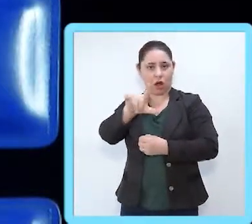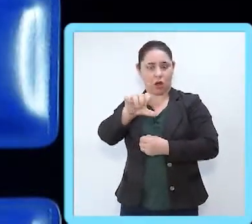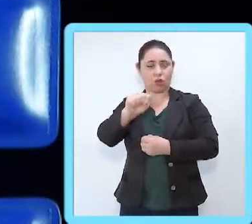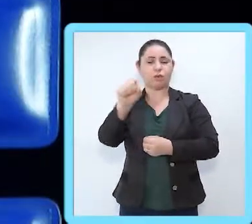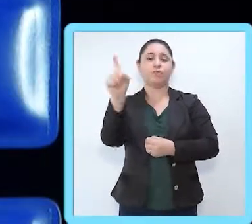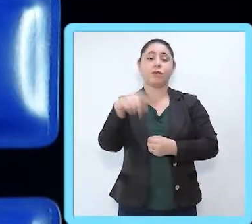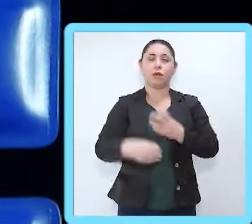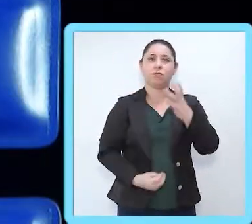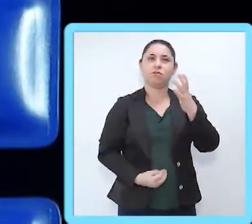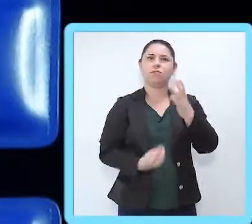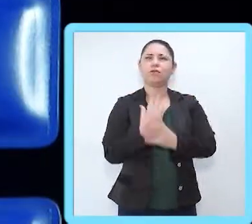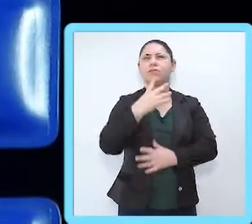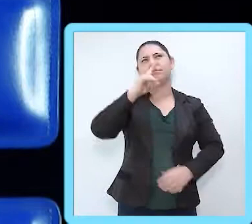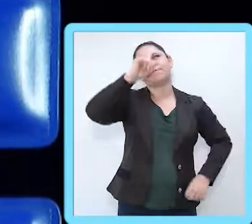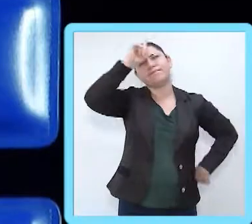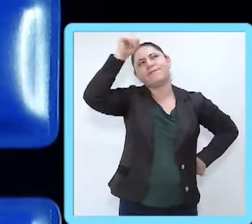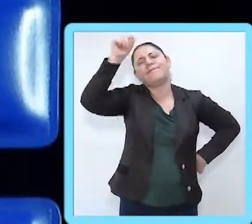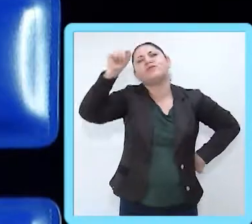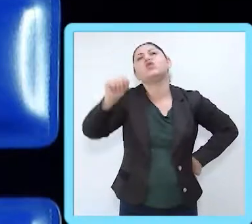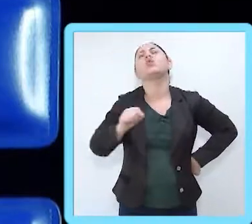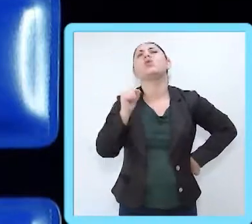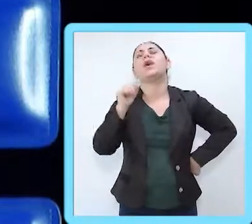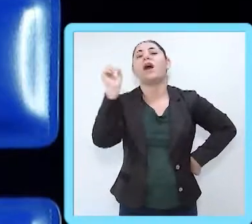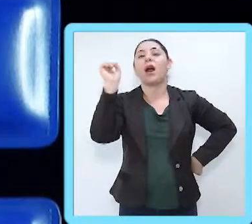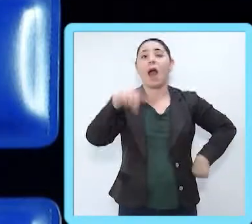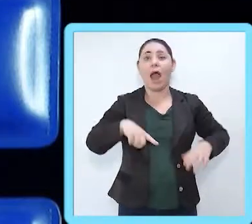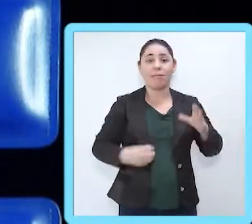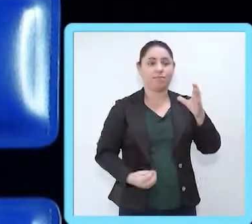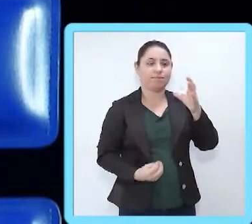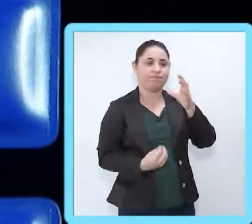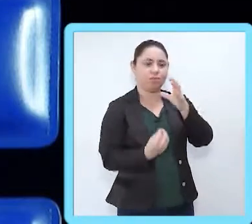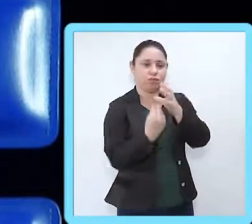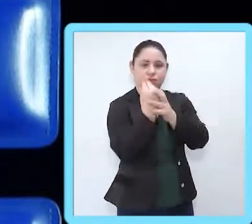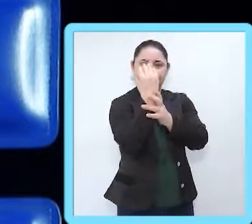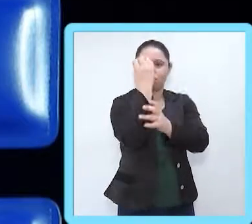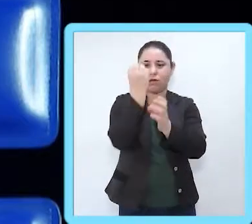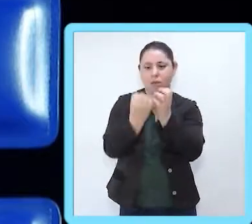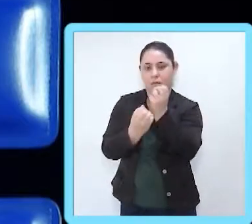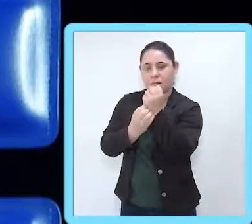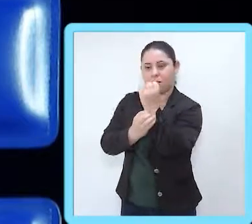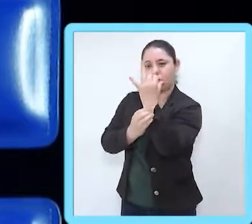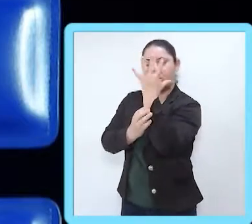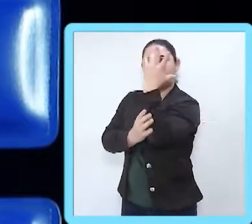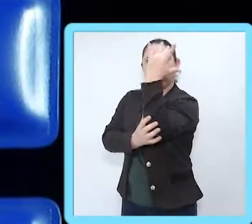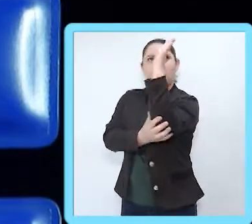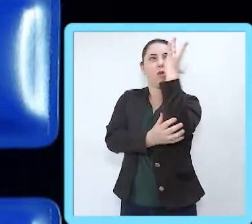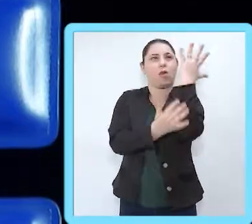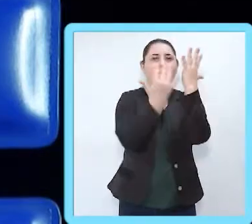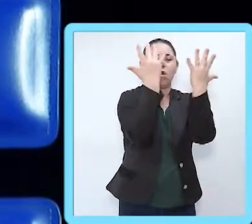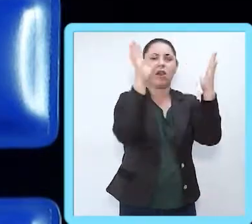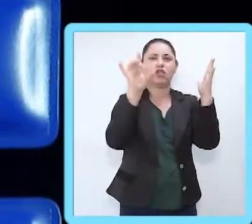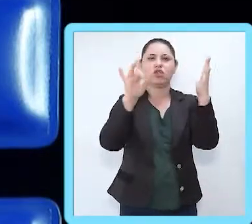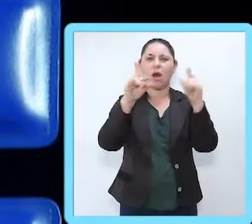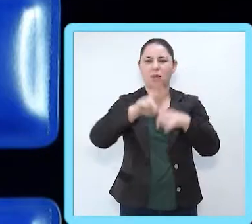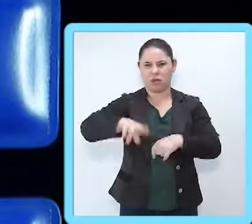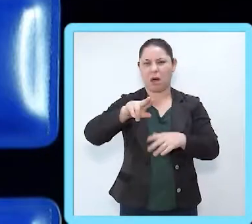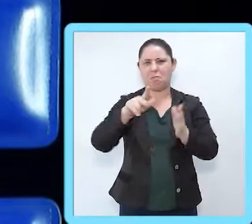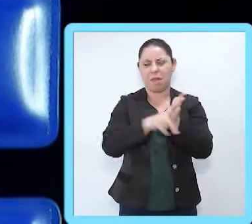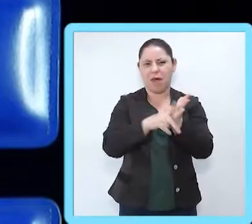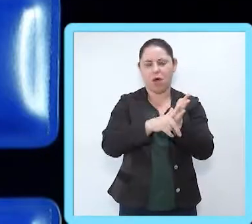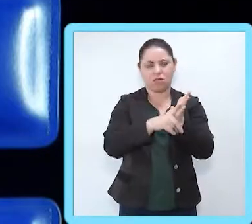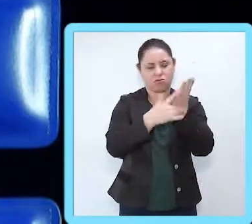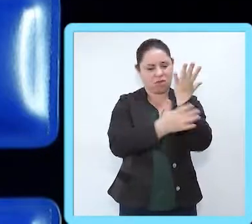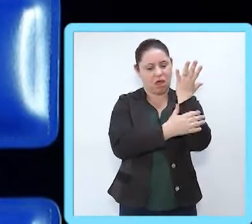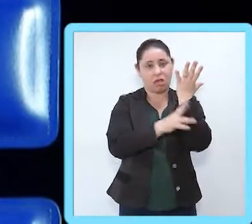a ideia da implantação desse grande reflorestamento. Não era só para celulose, veja bem, na época a